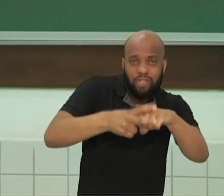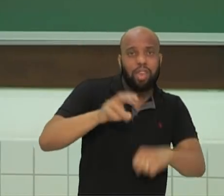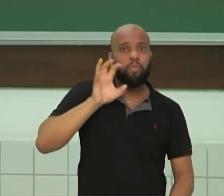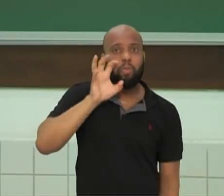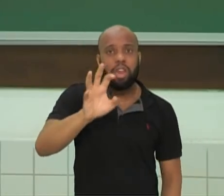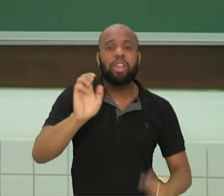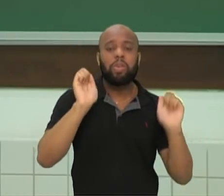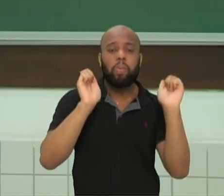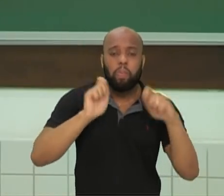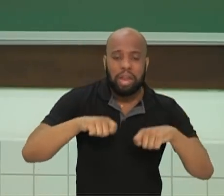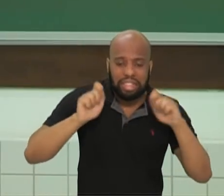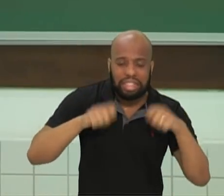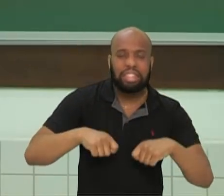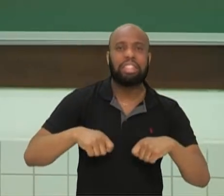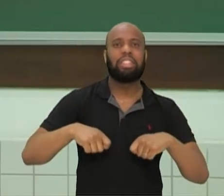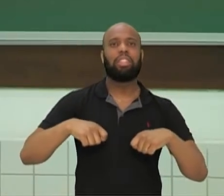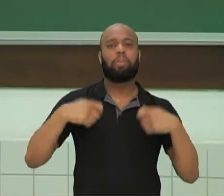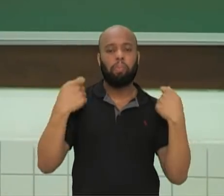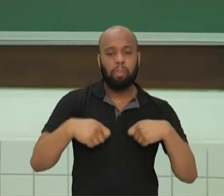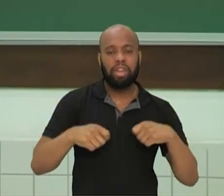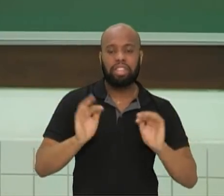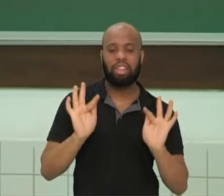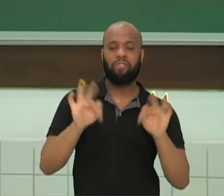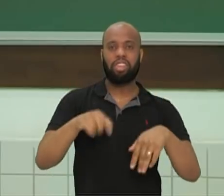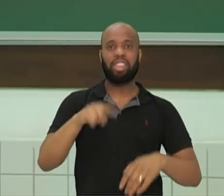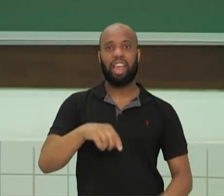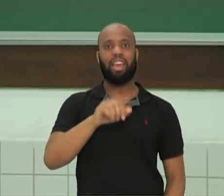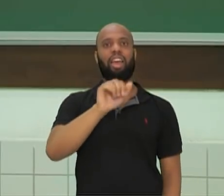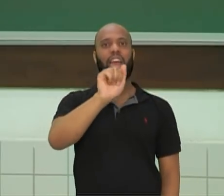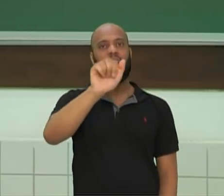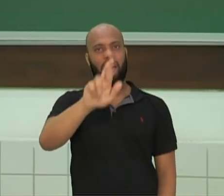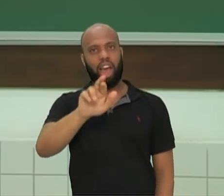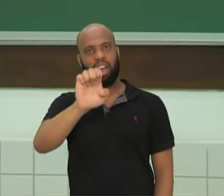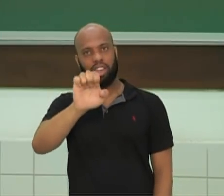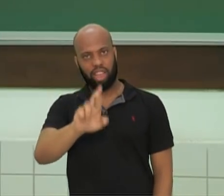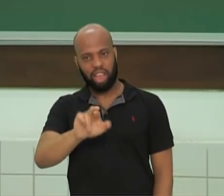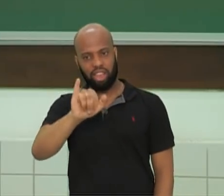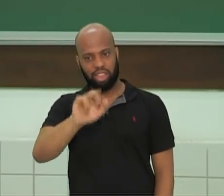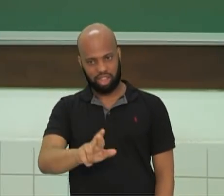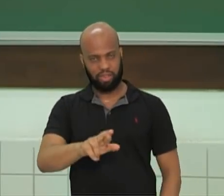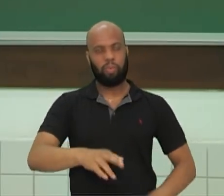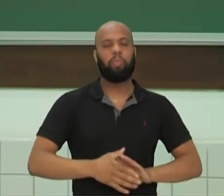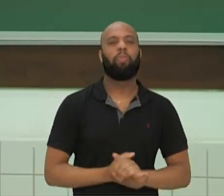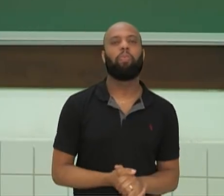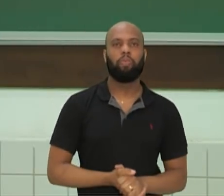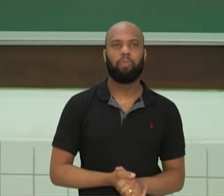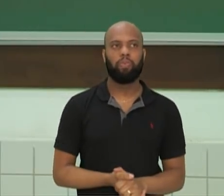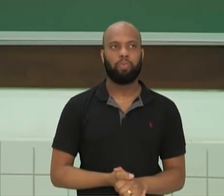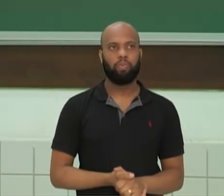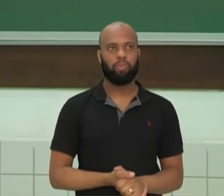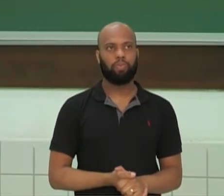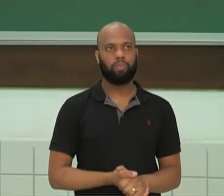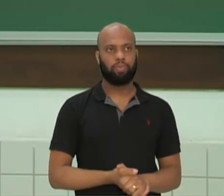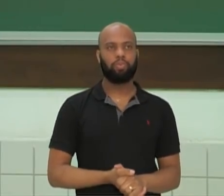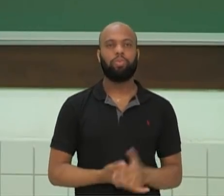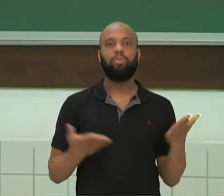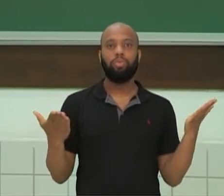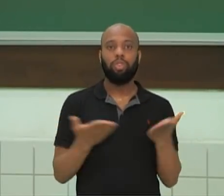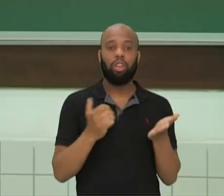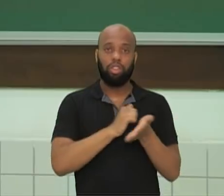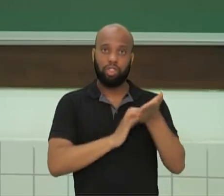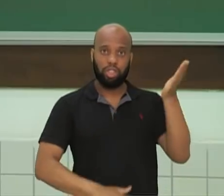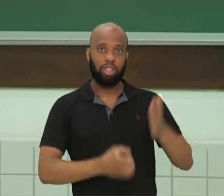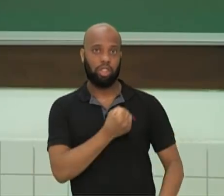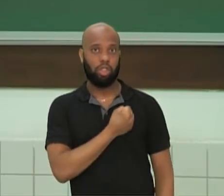Só precisa um pouquinho de atenção, tá ok? Então, aqui estão as 3 conjugações do verbo. Vamos